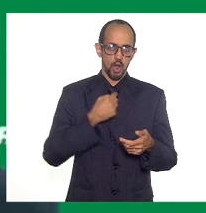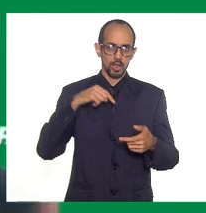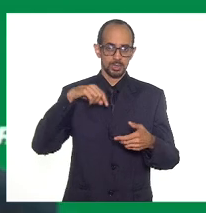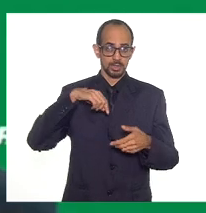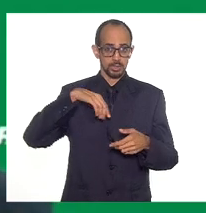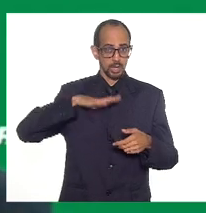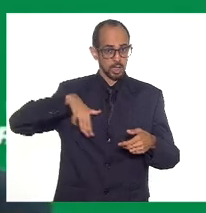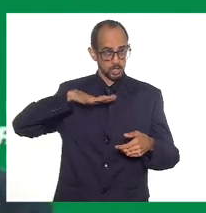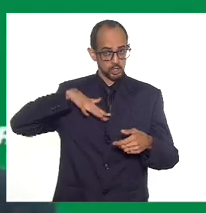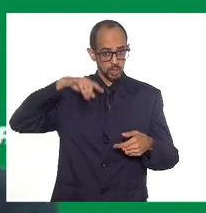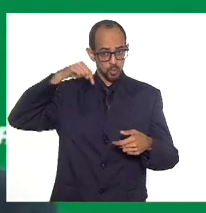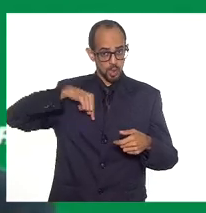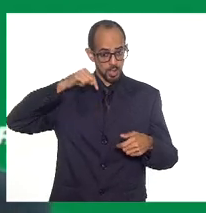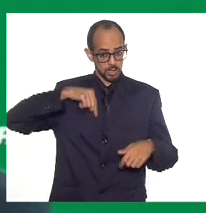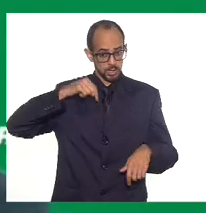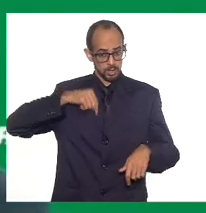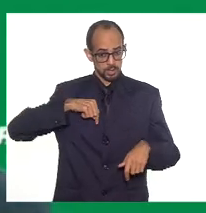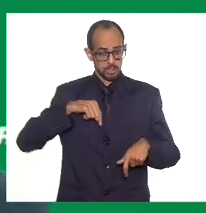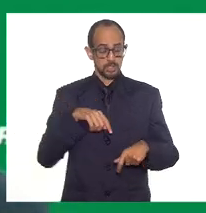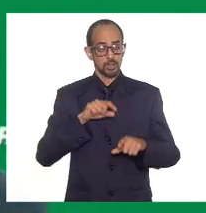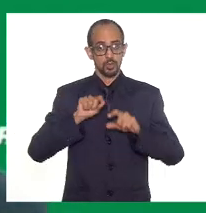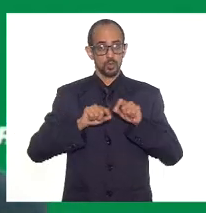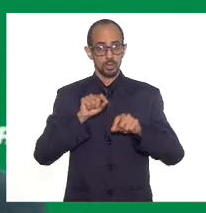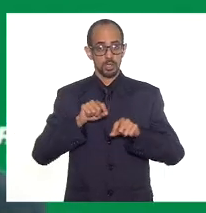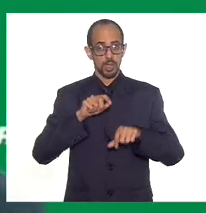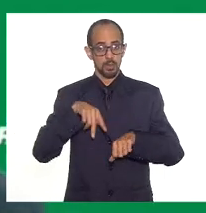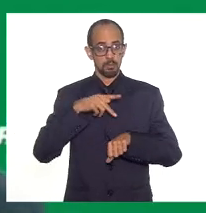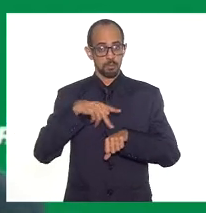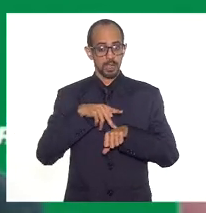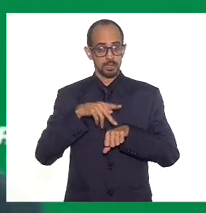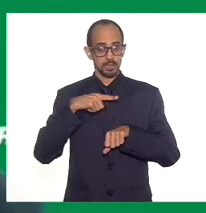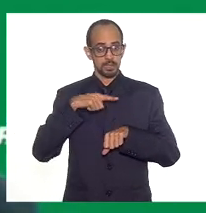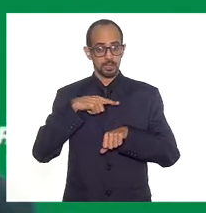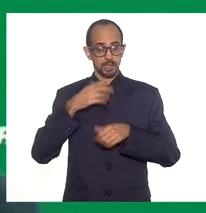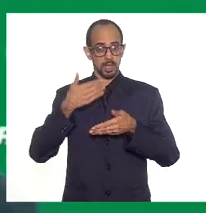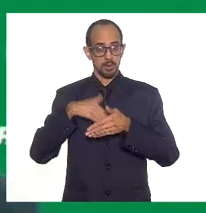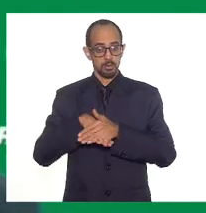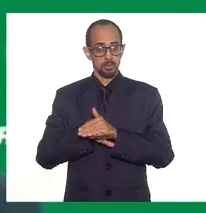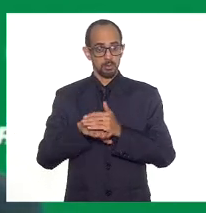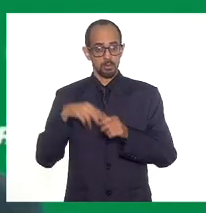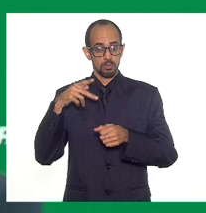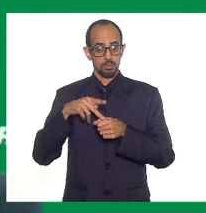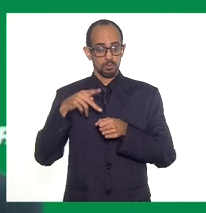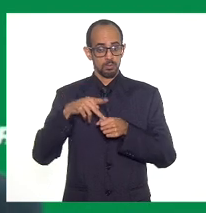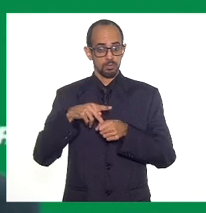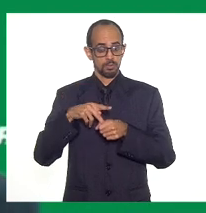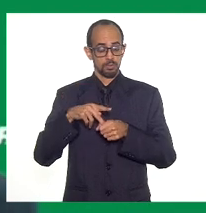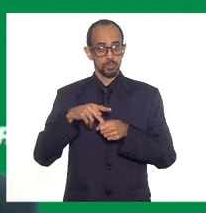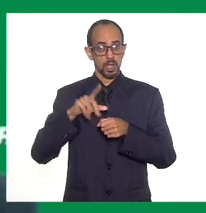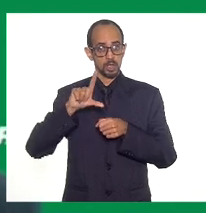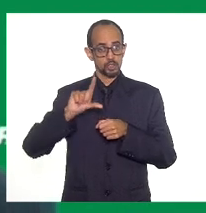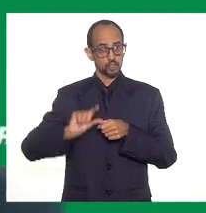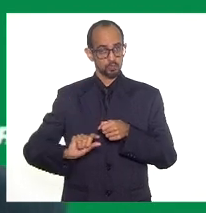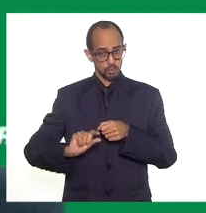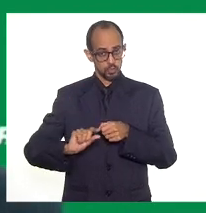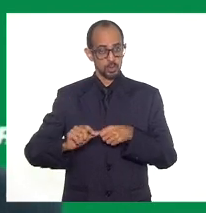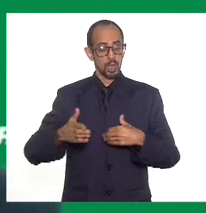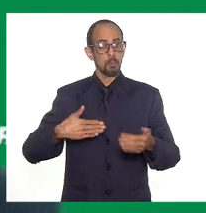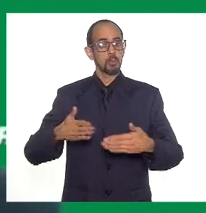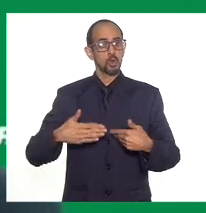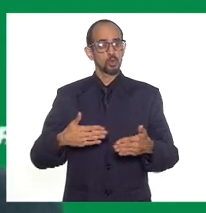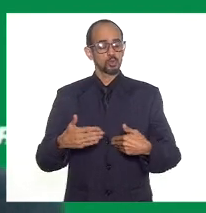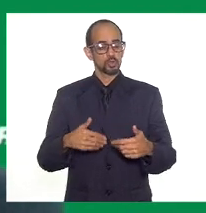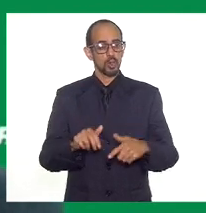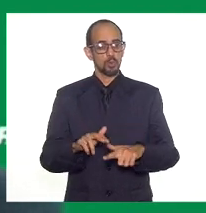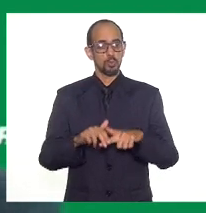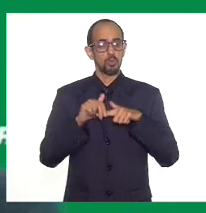né, um país que tem uma das maiores reservas mundiais de petróleo, ter sua produção declinante aí ano a ano por conta